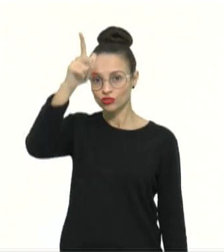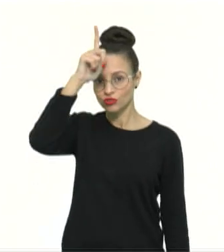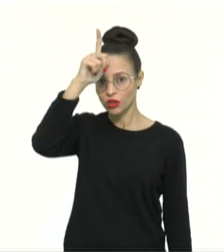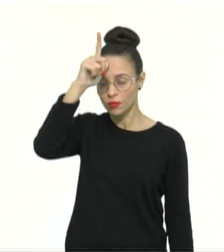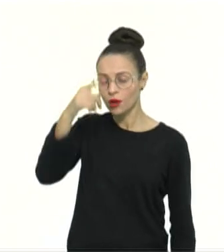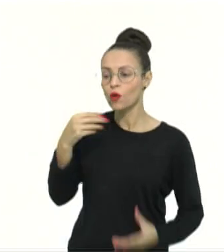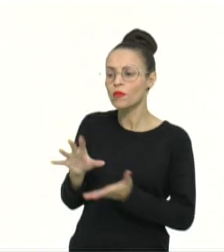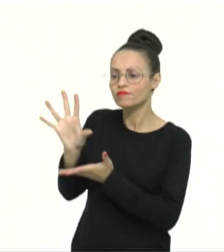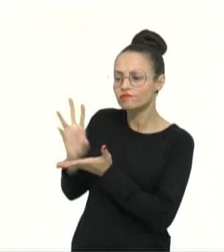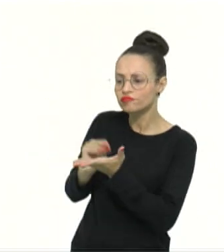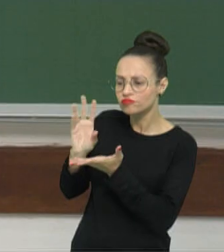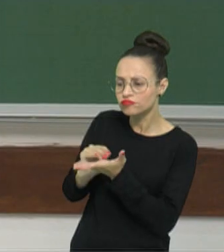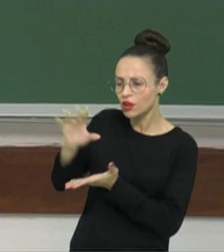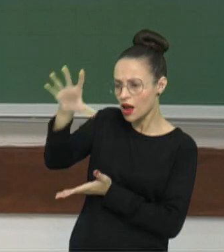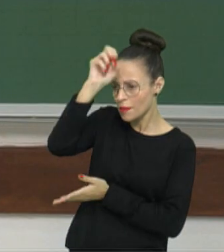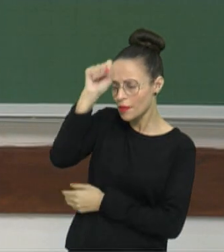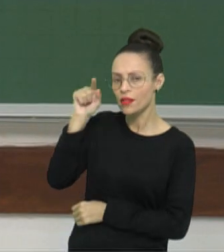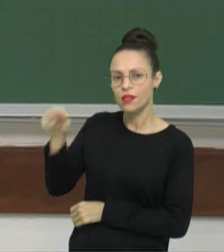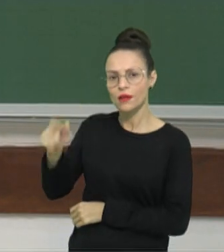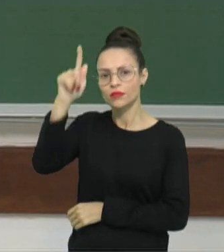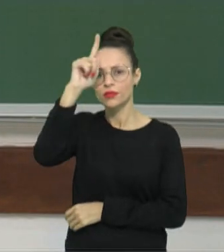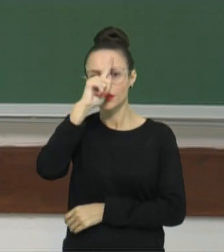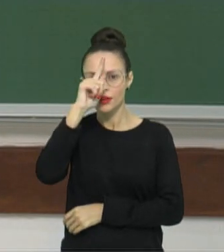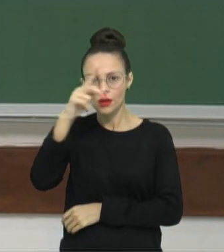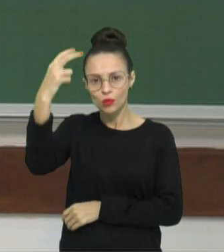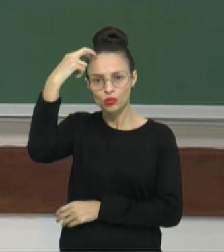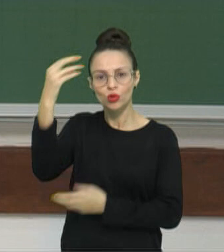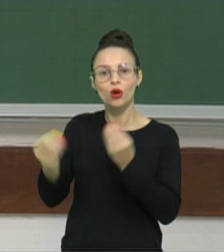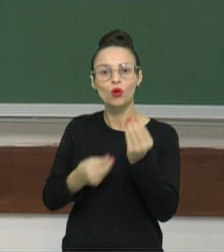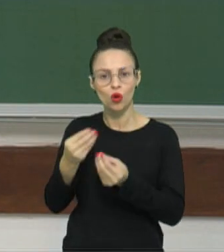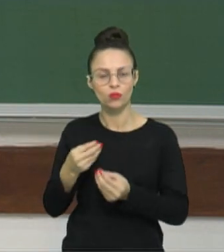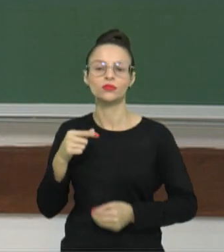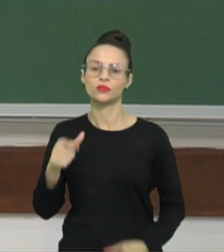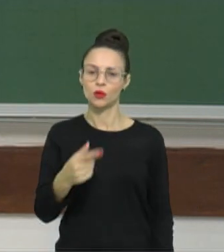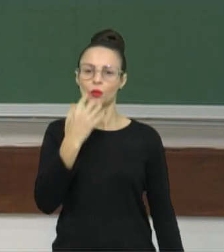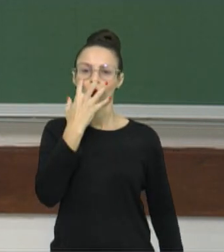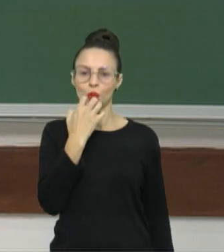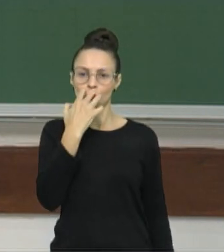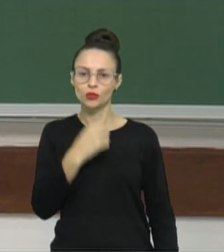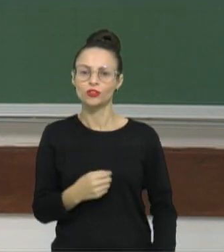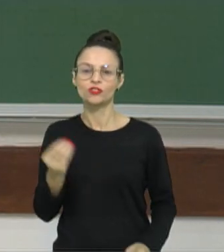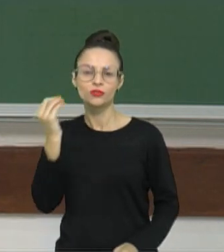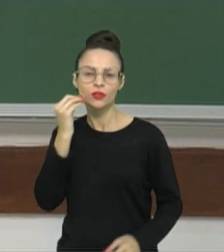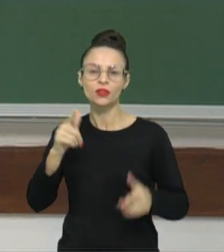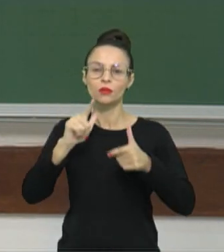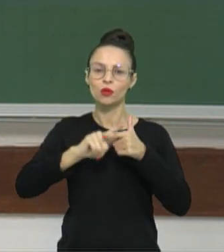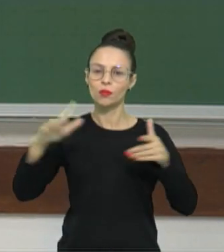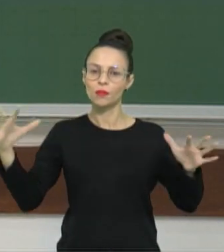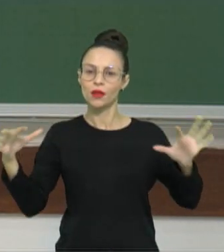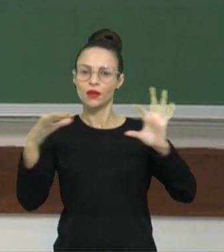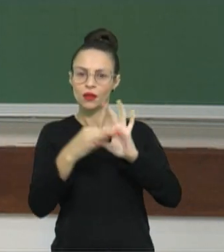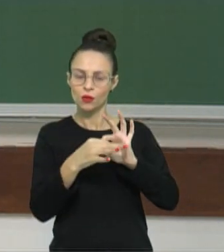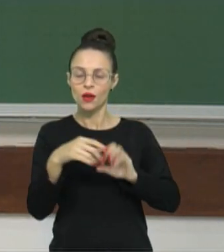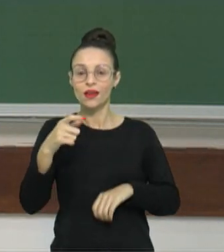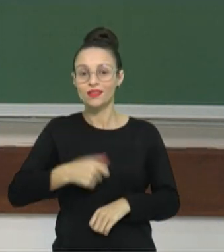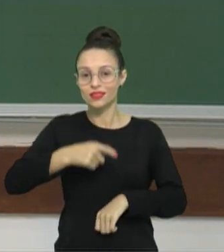cultura grega? É o que o Nietzsche coloca também ali como problema que ele tenta vincular à cultura do seu tempo. Né? O